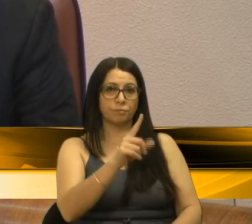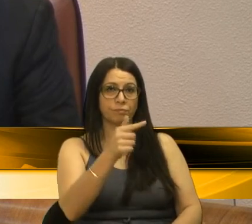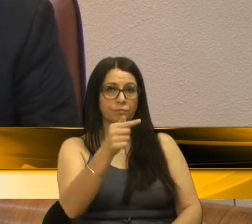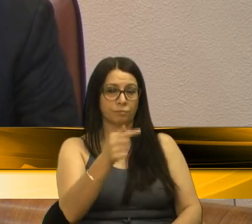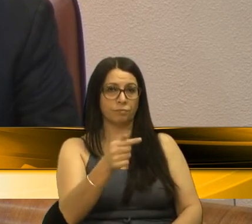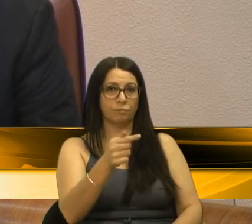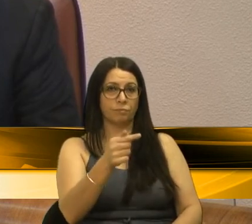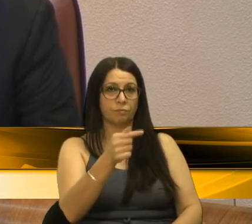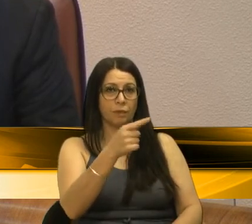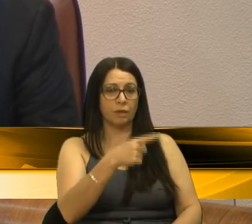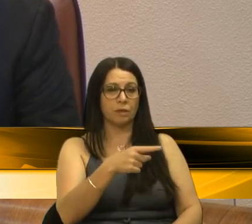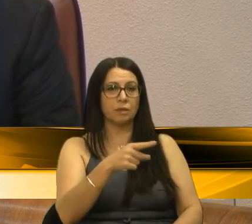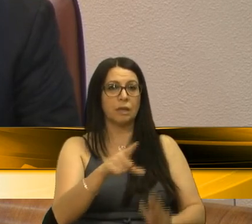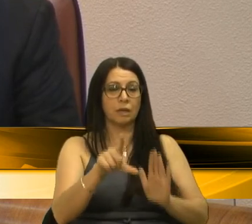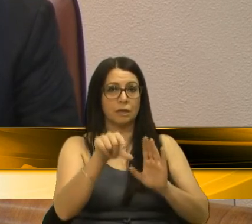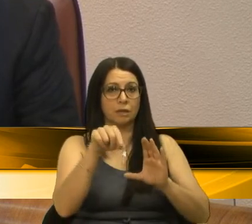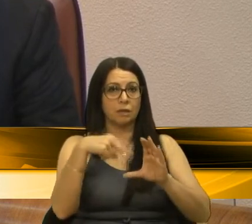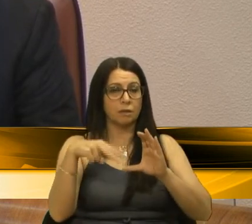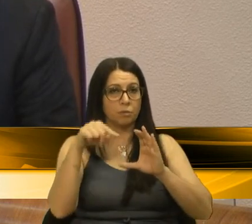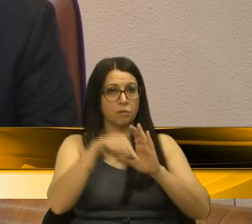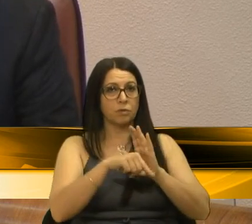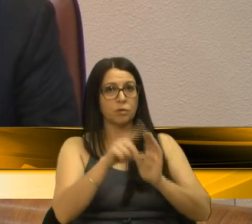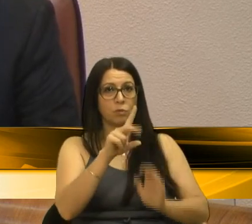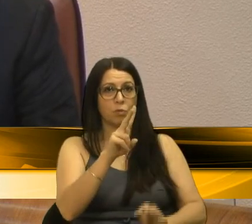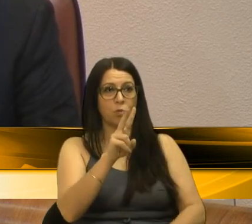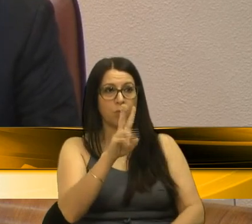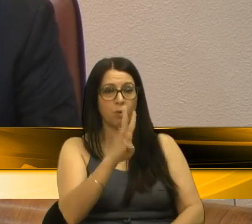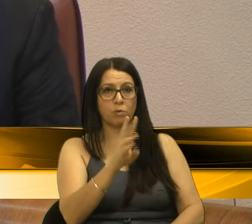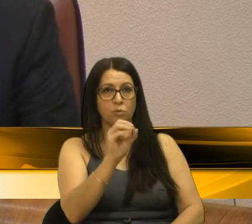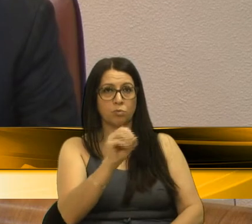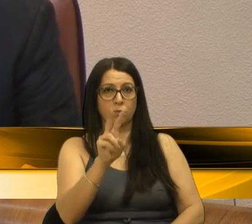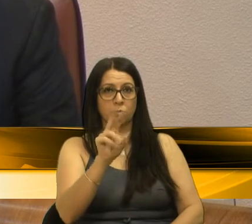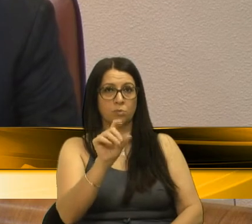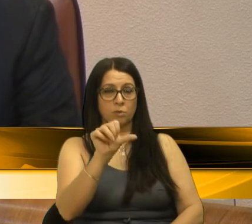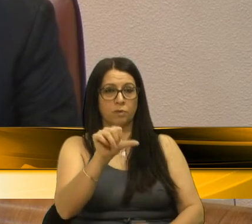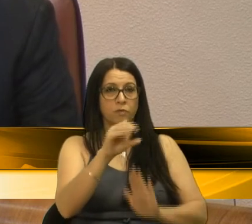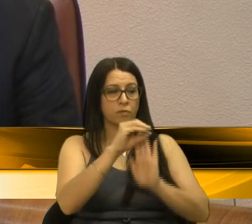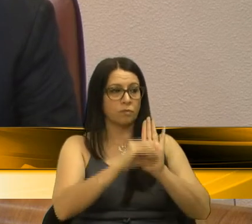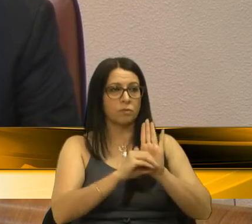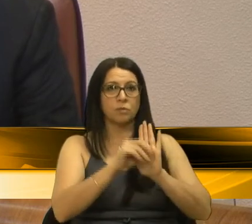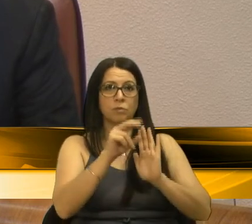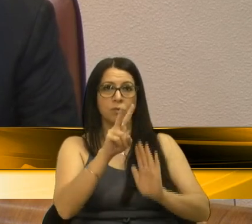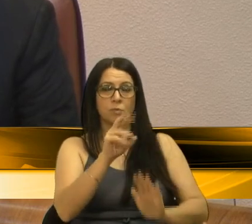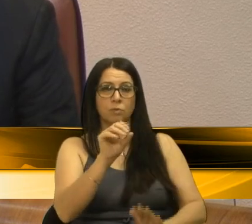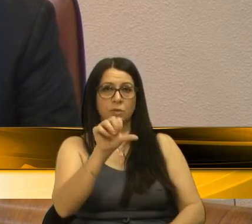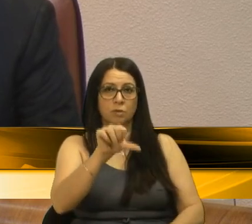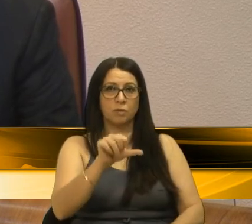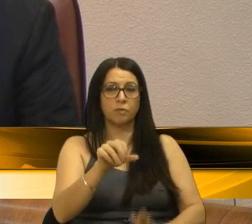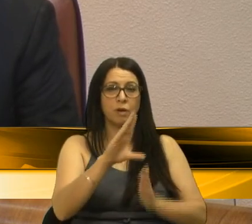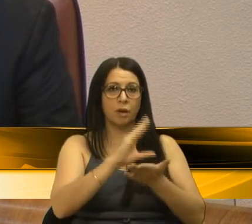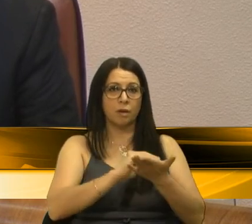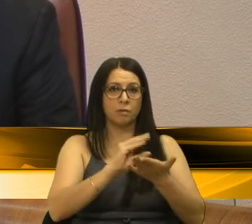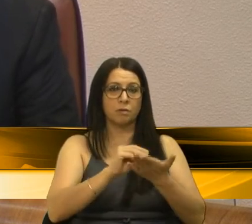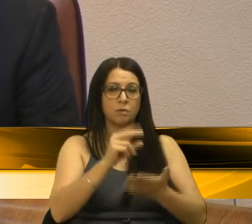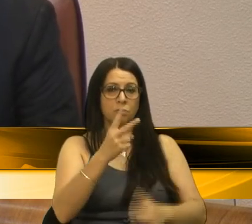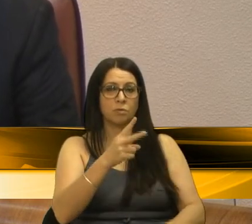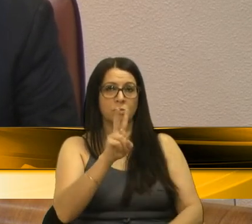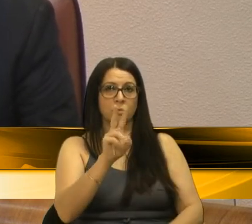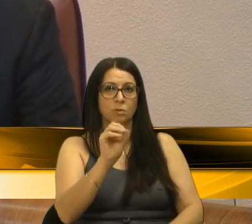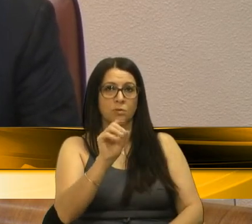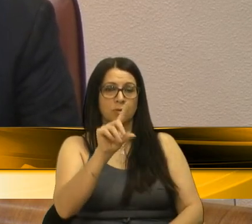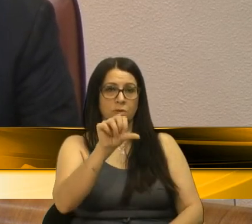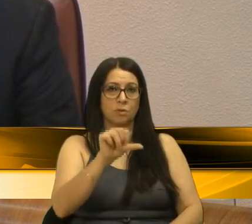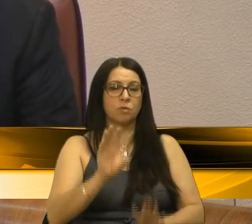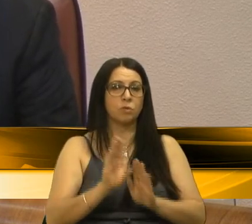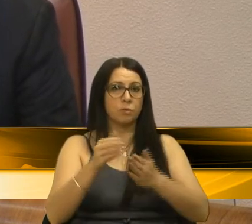17ª legislatura, realizada em 4 de outubro de 2019. Ofício número 220/2019, ata número 2/2019, da